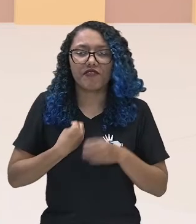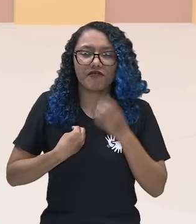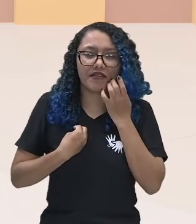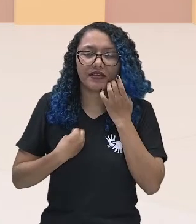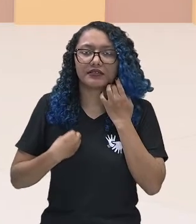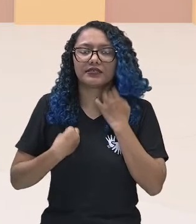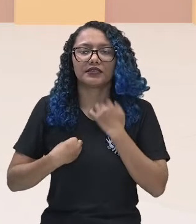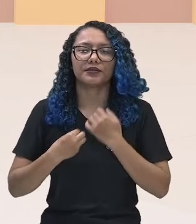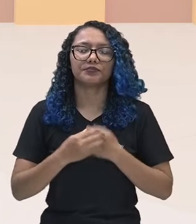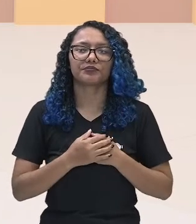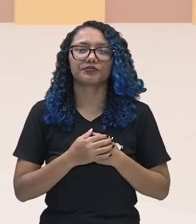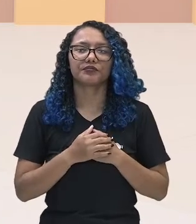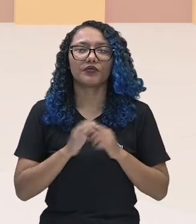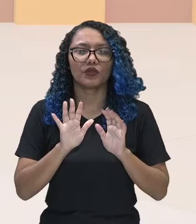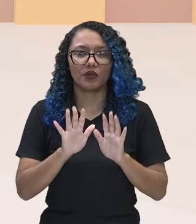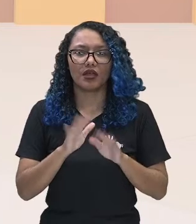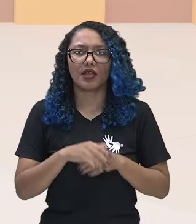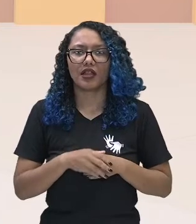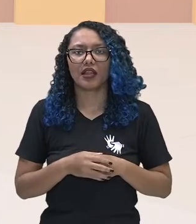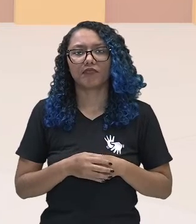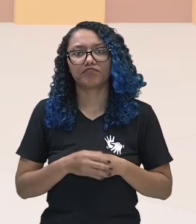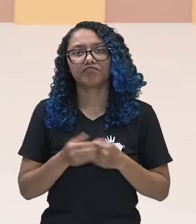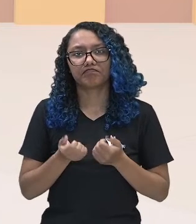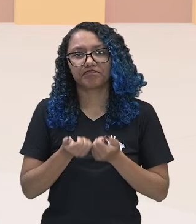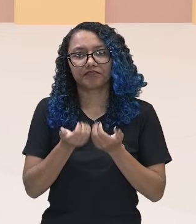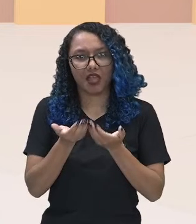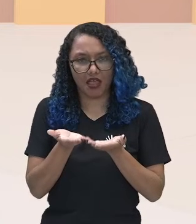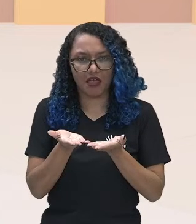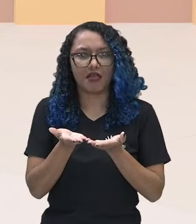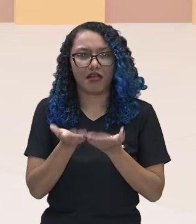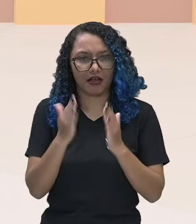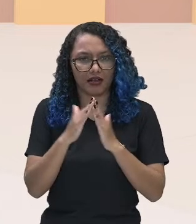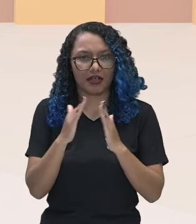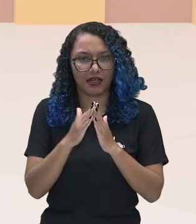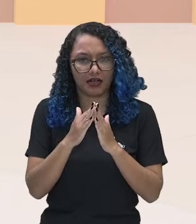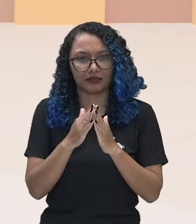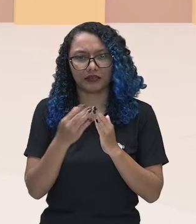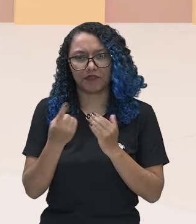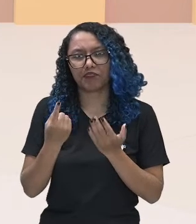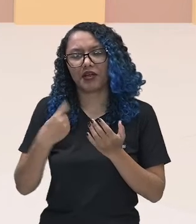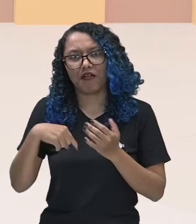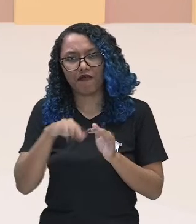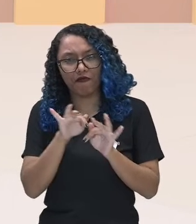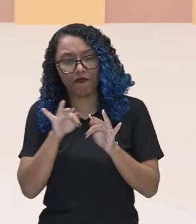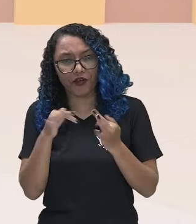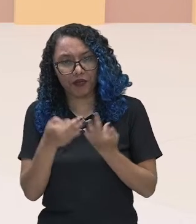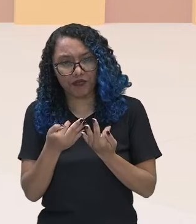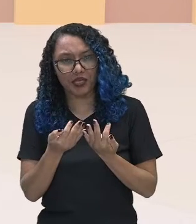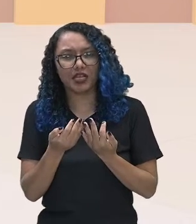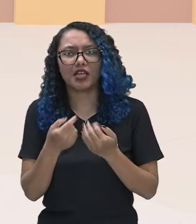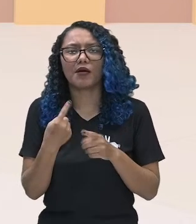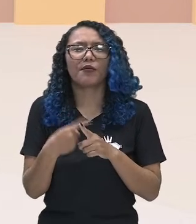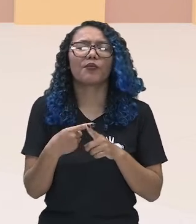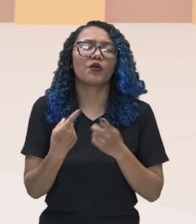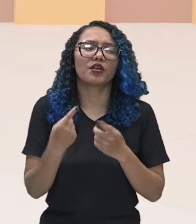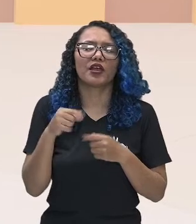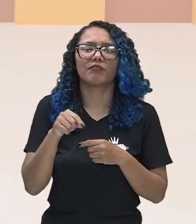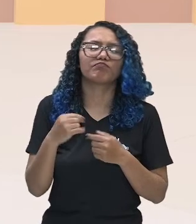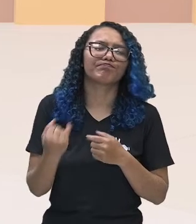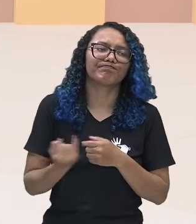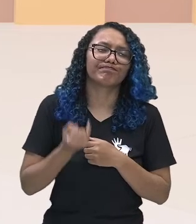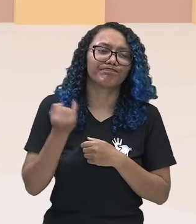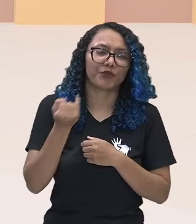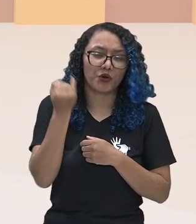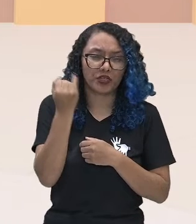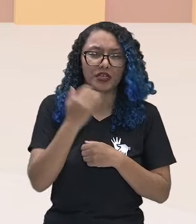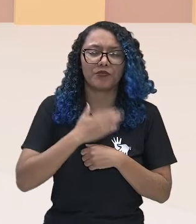espaço, ela acabou deixando ali essa casa, né, pelo significado que ela traz ali, não somente para mim, mas